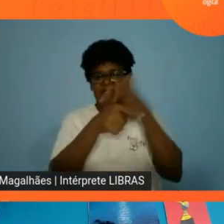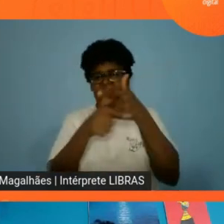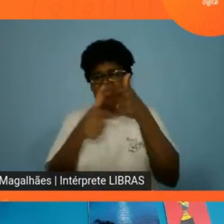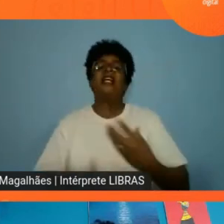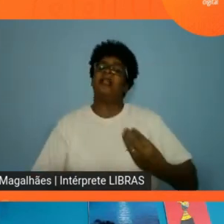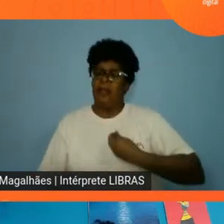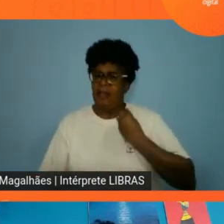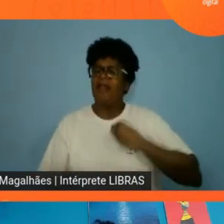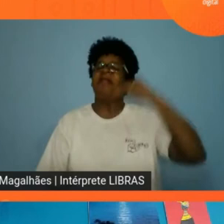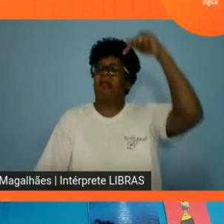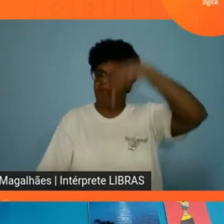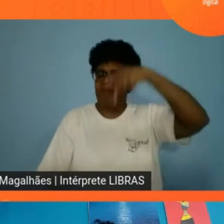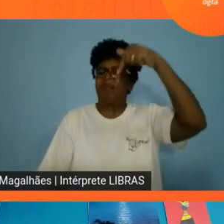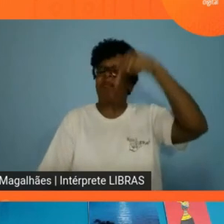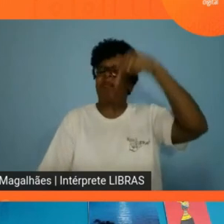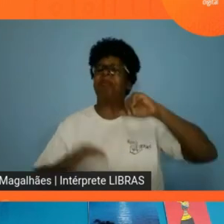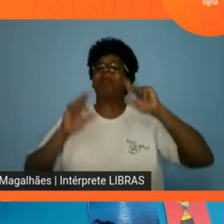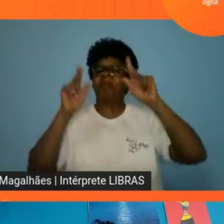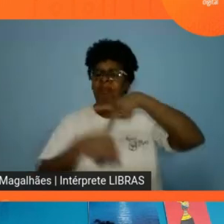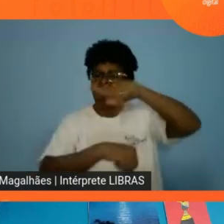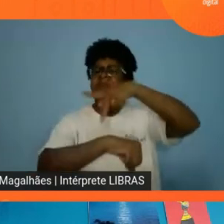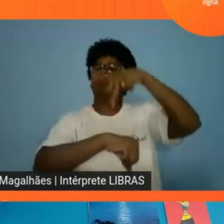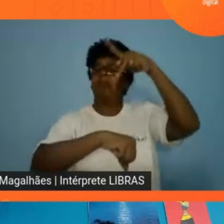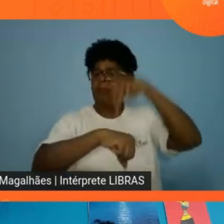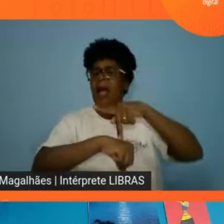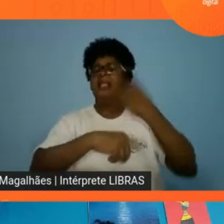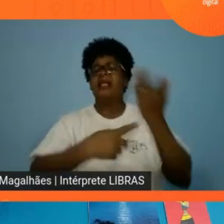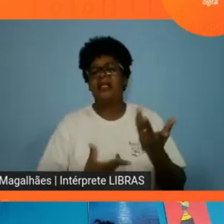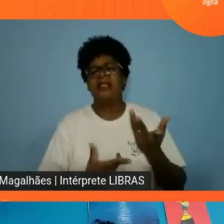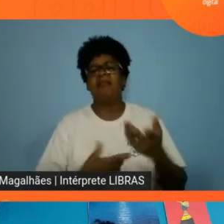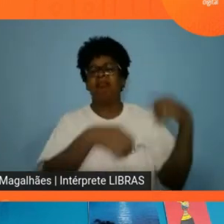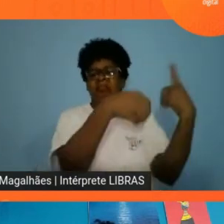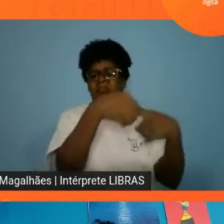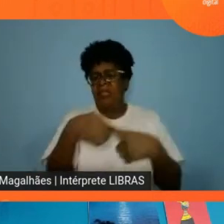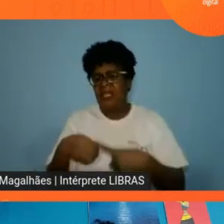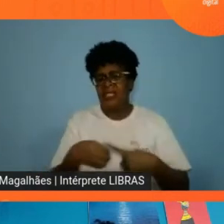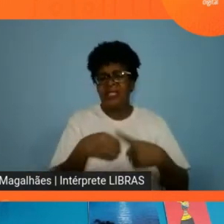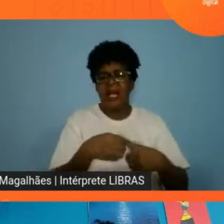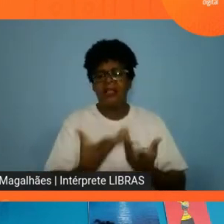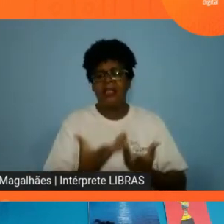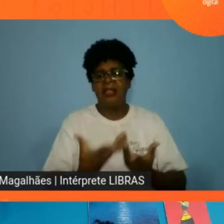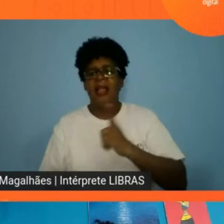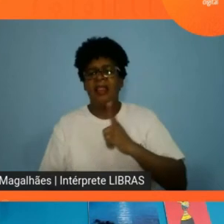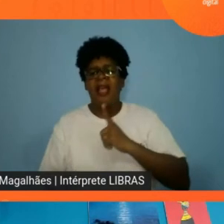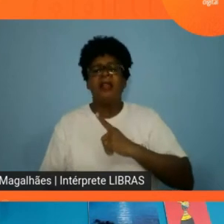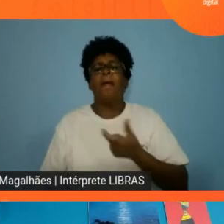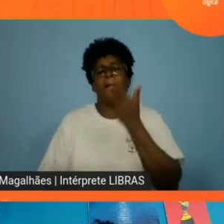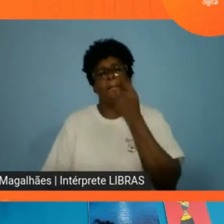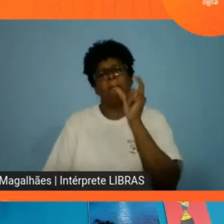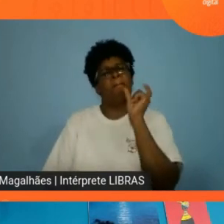né? Sem o direito de estar aí tendo ascensão, tendo visibilidade,